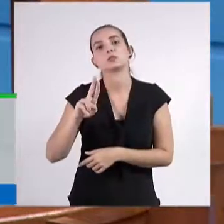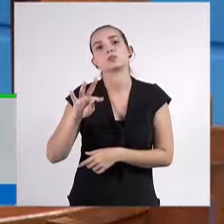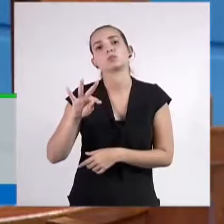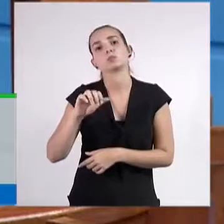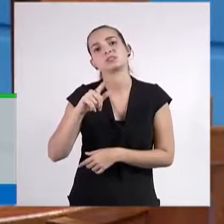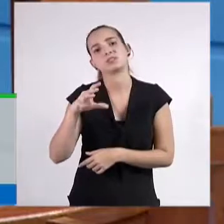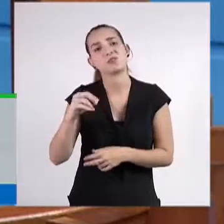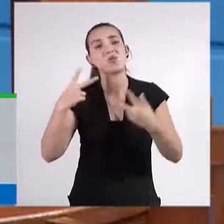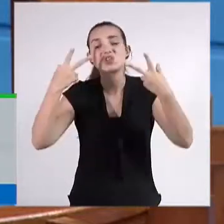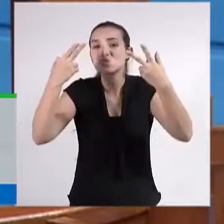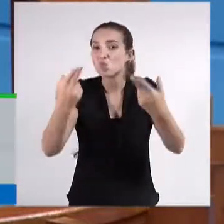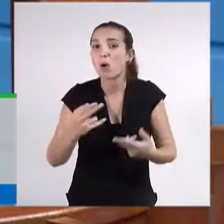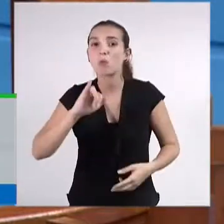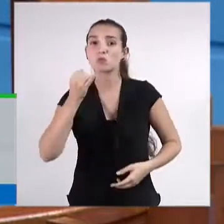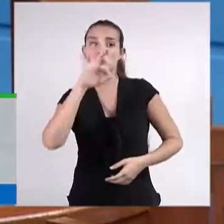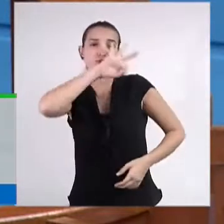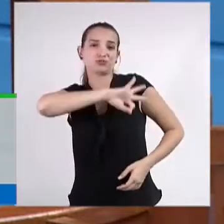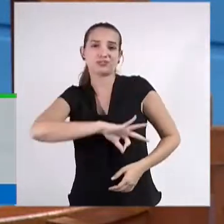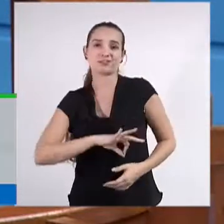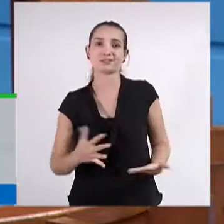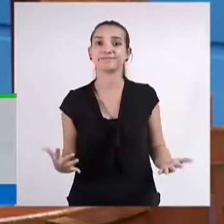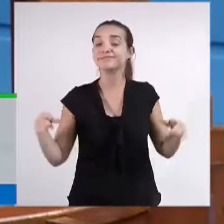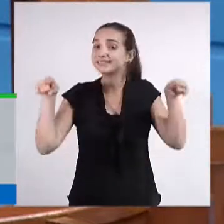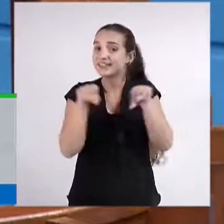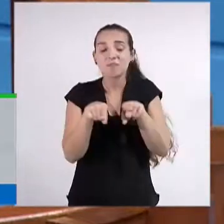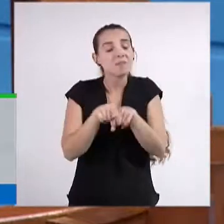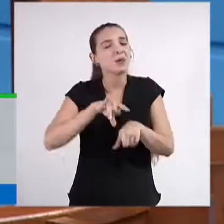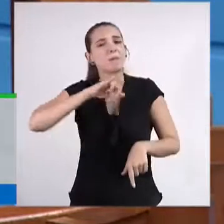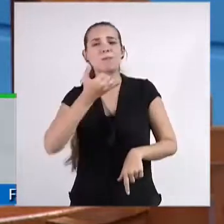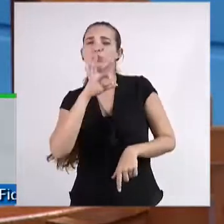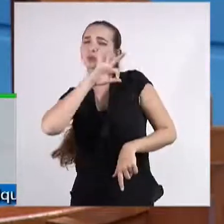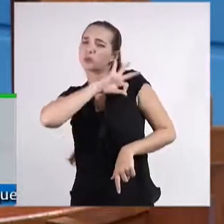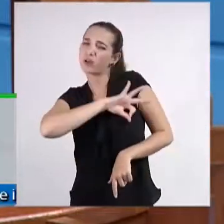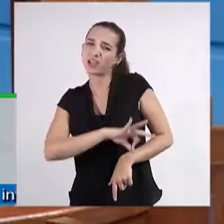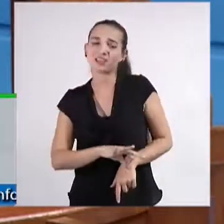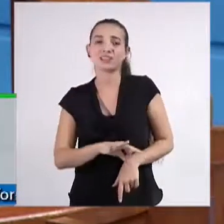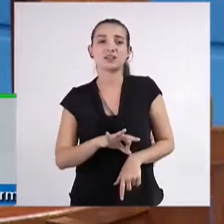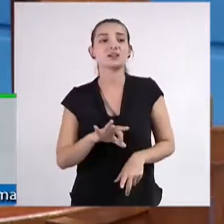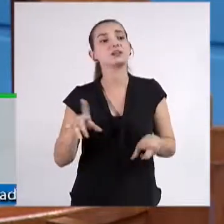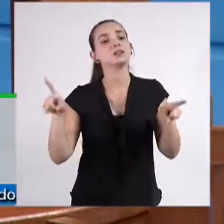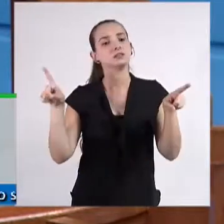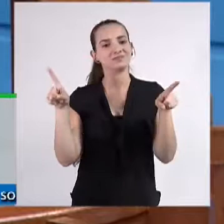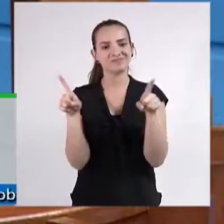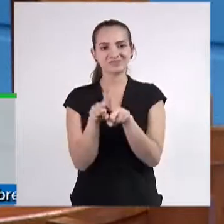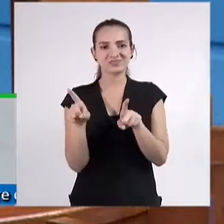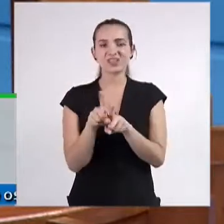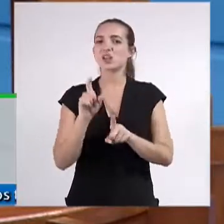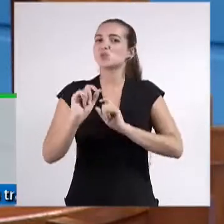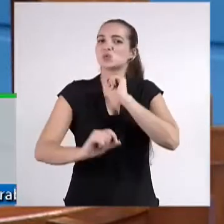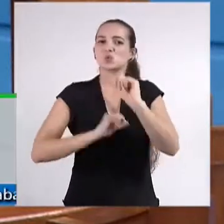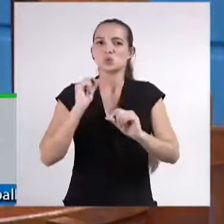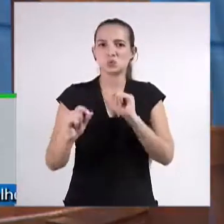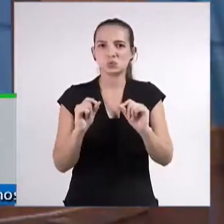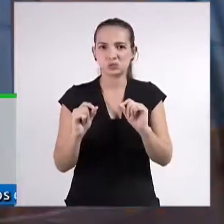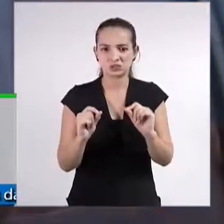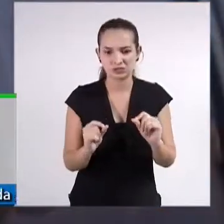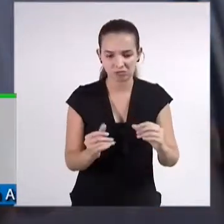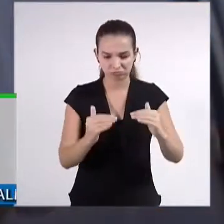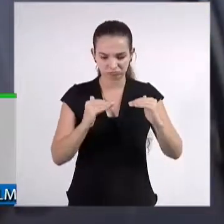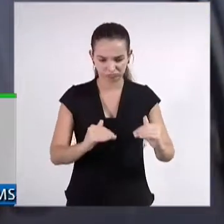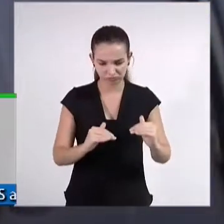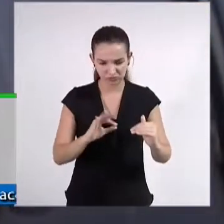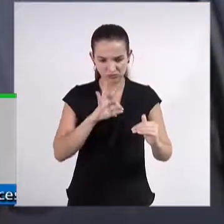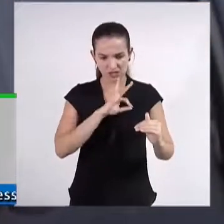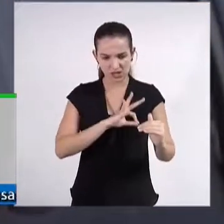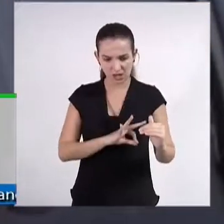questão do imposto de renda. O imposto de renda também ele sai de uma isenção até uma faixa e bruscamente, abruptamente,